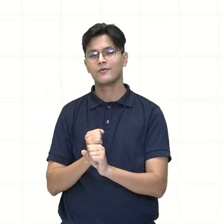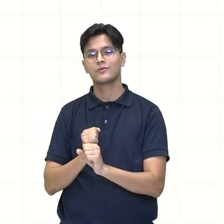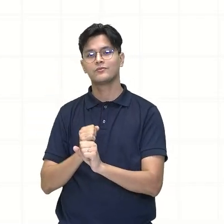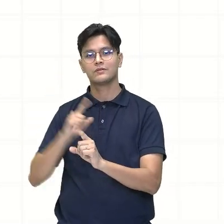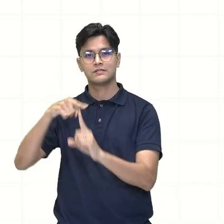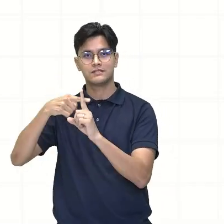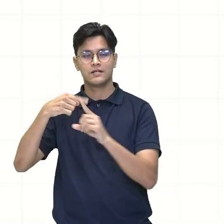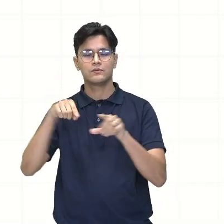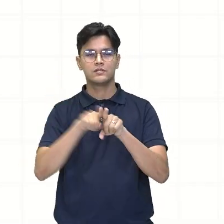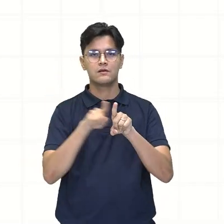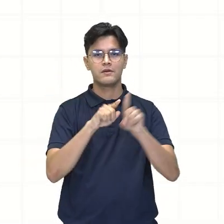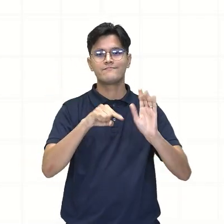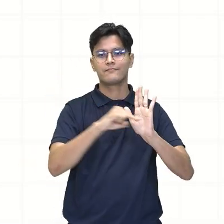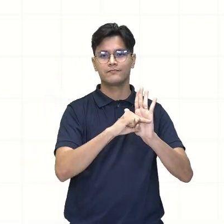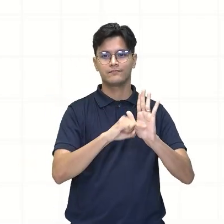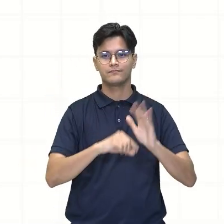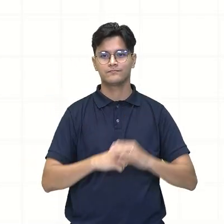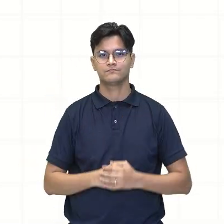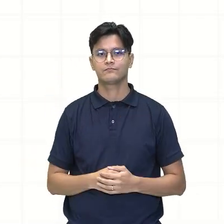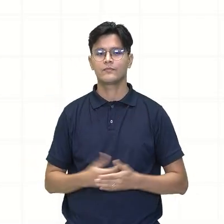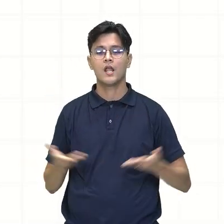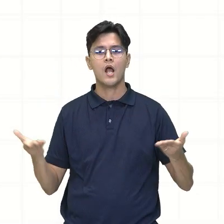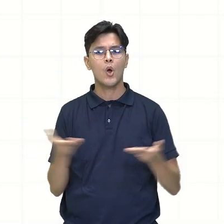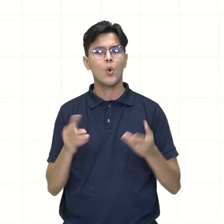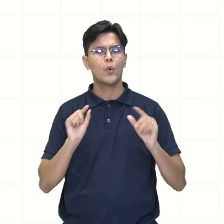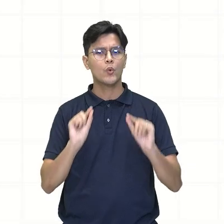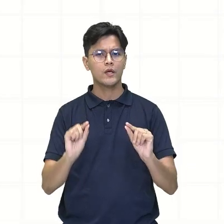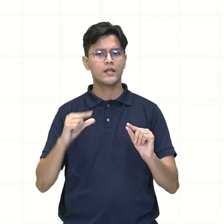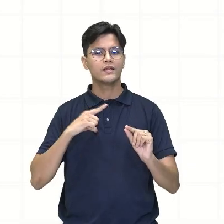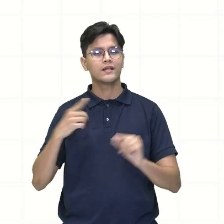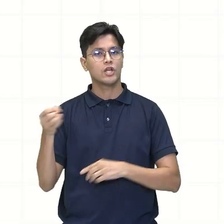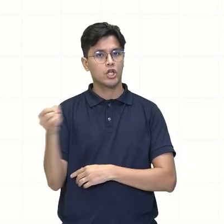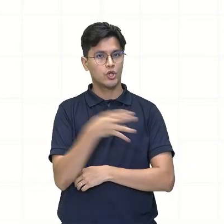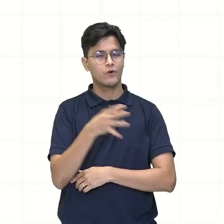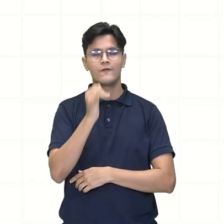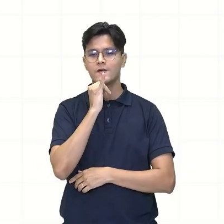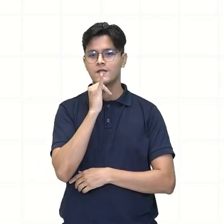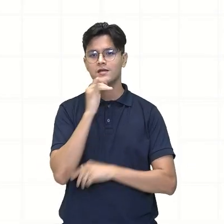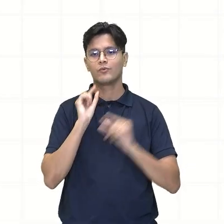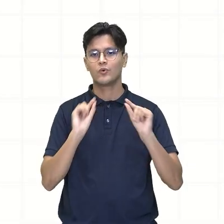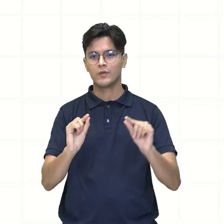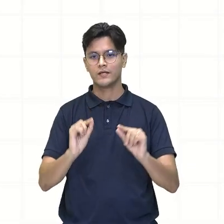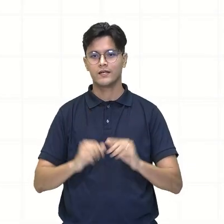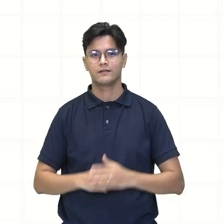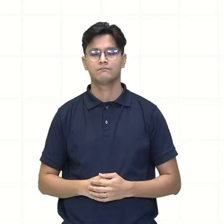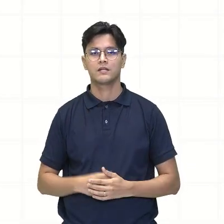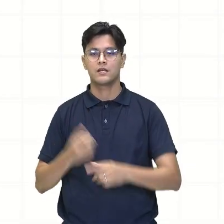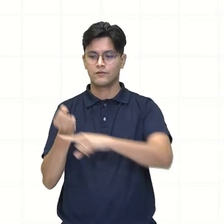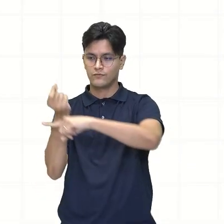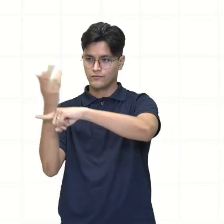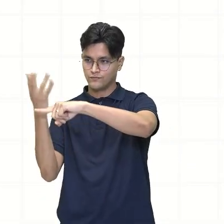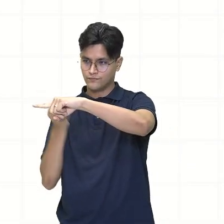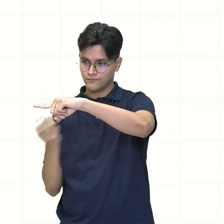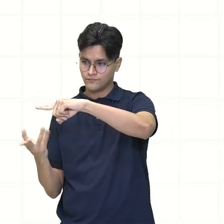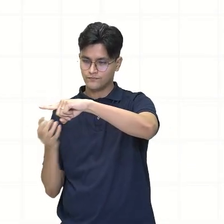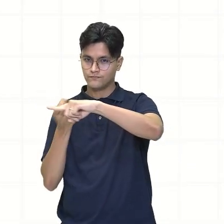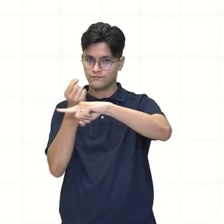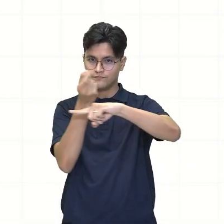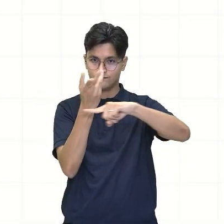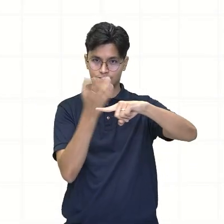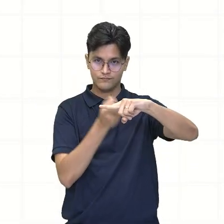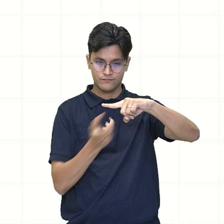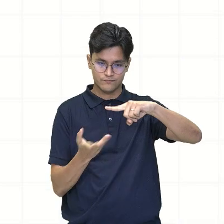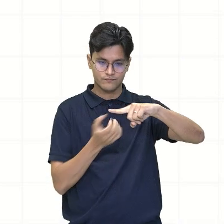frações. Aí, olha só, agora a gente tem um novo exemplo, né? São 3 frações. 3 sobre